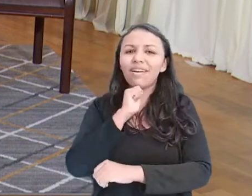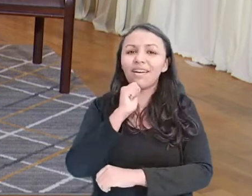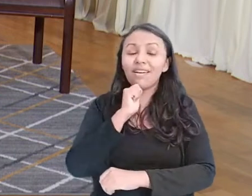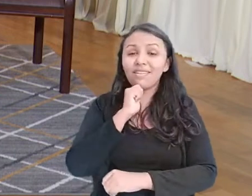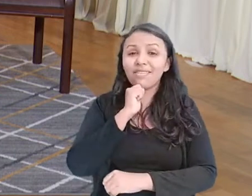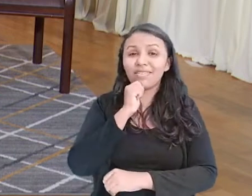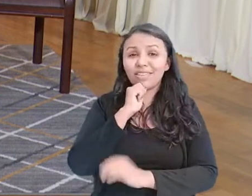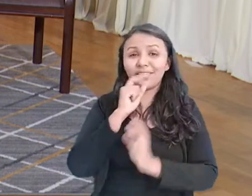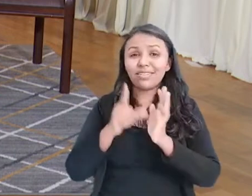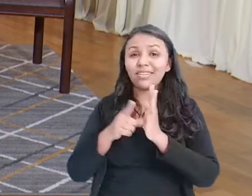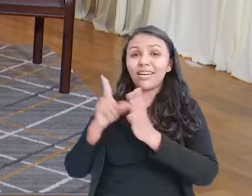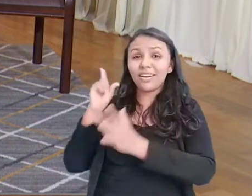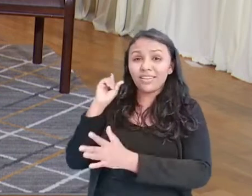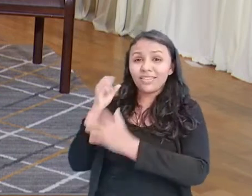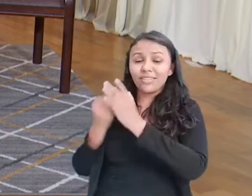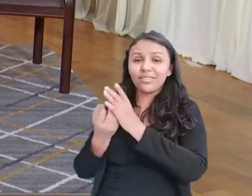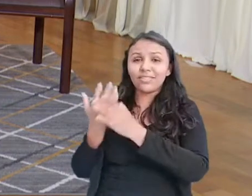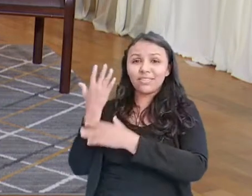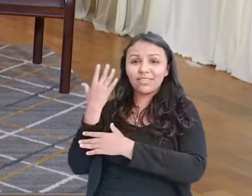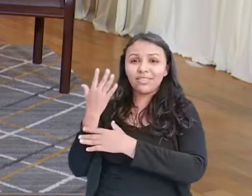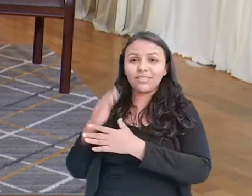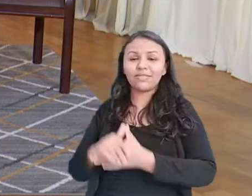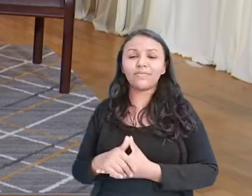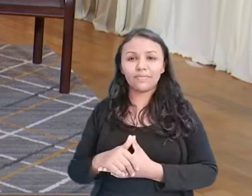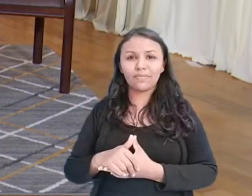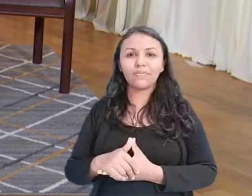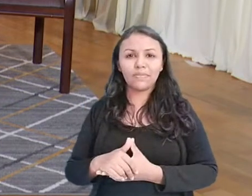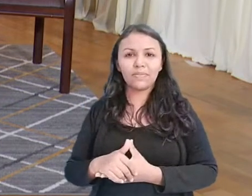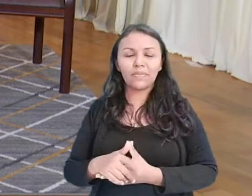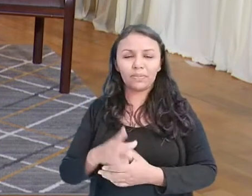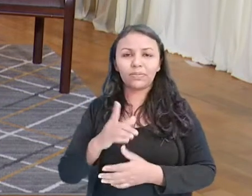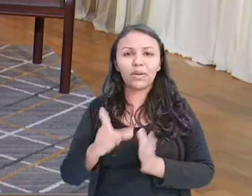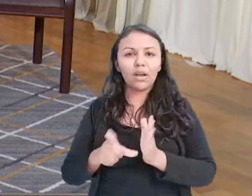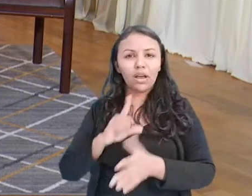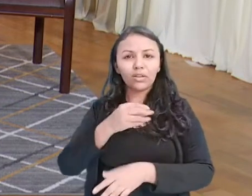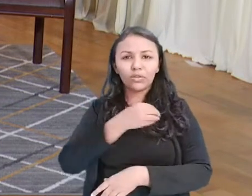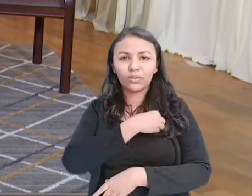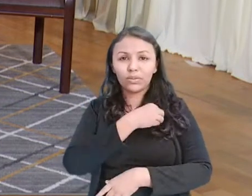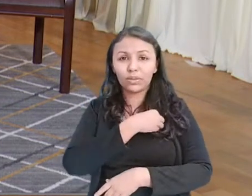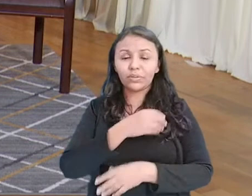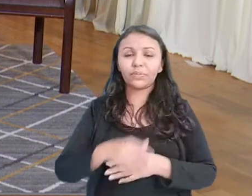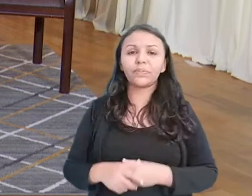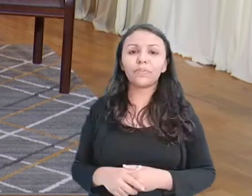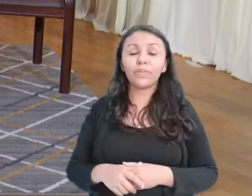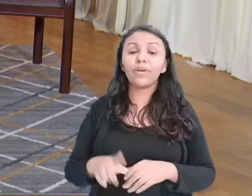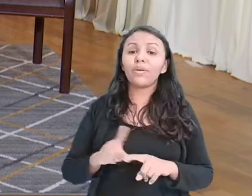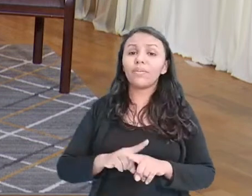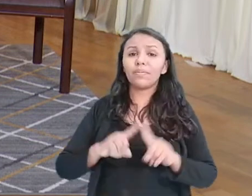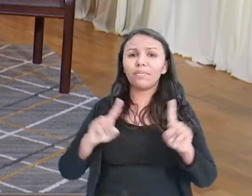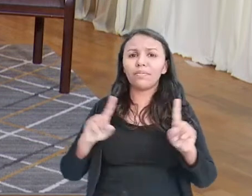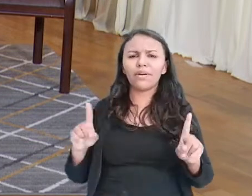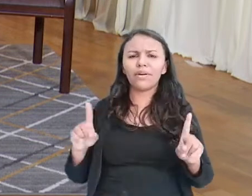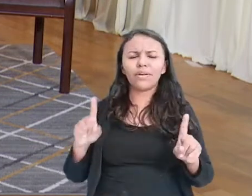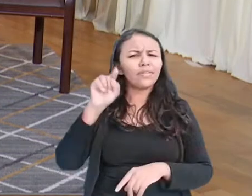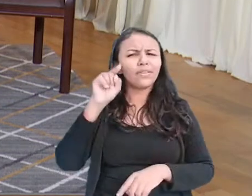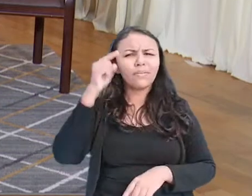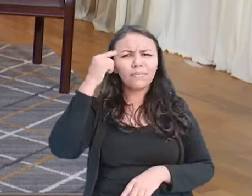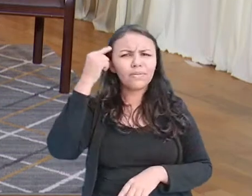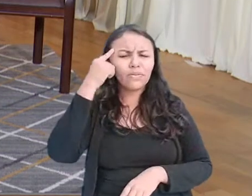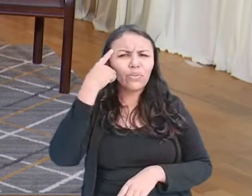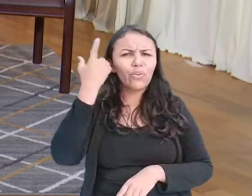anteriores ao pecado. Bom, mas você já imaginou em viver